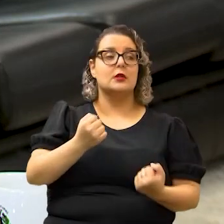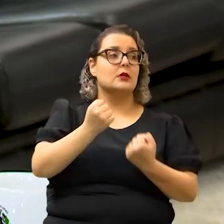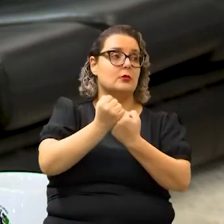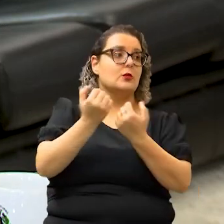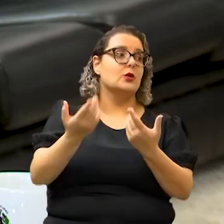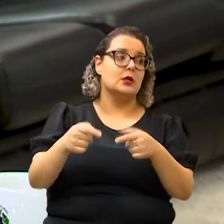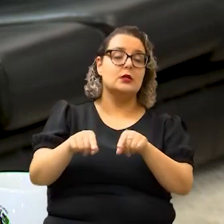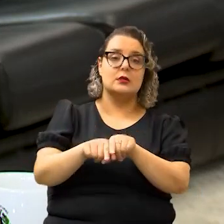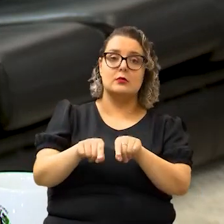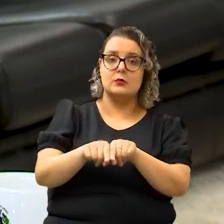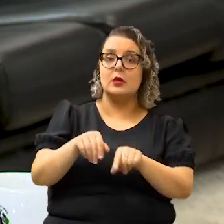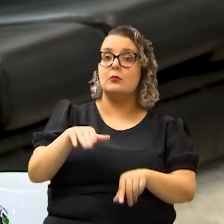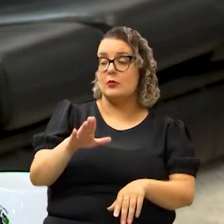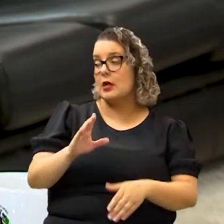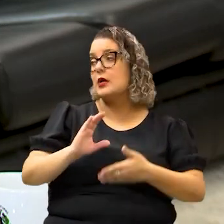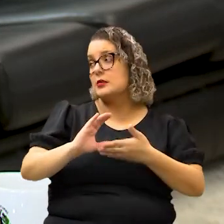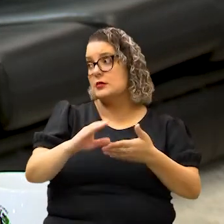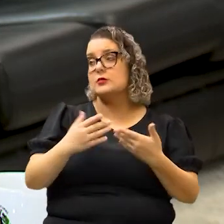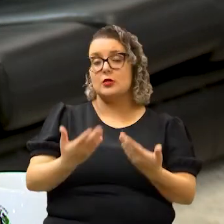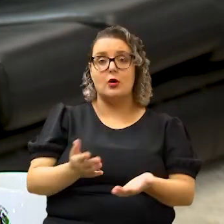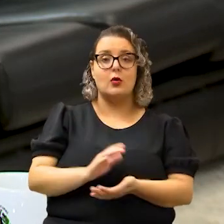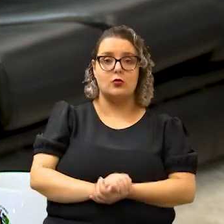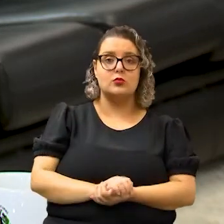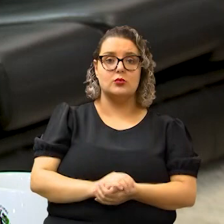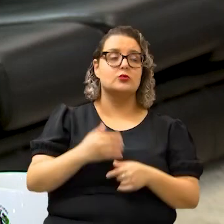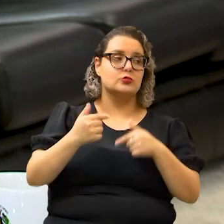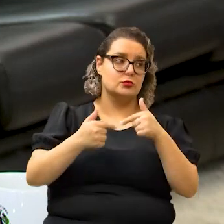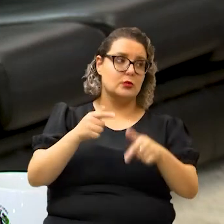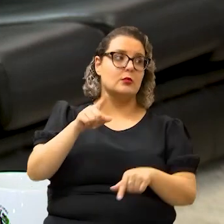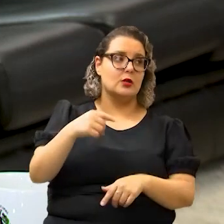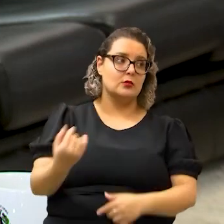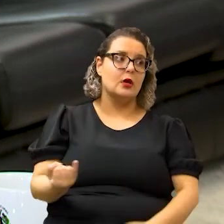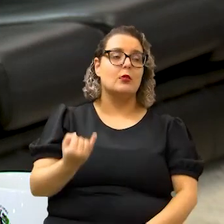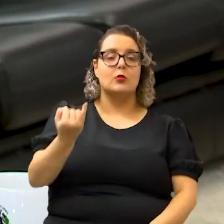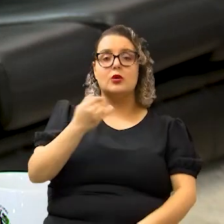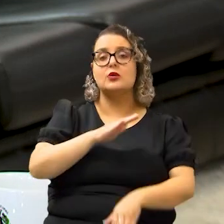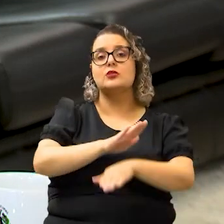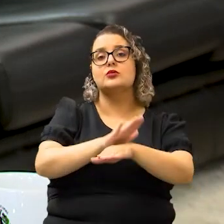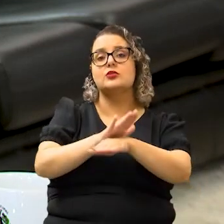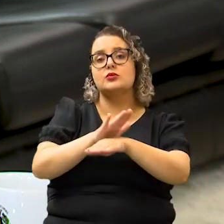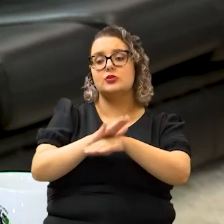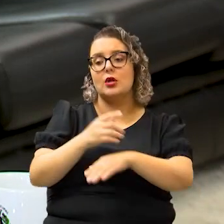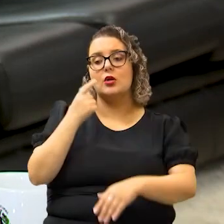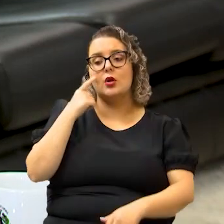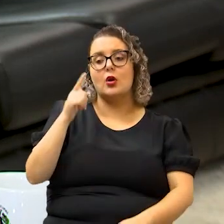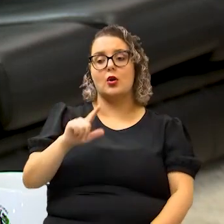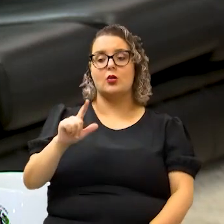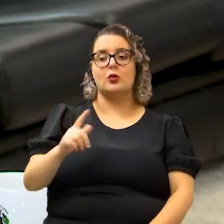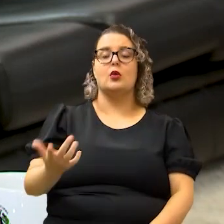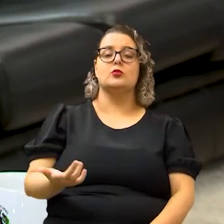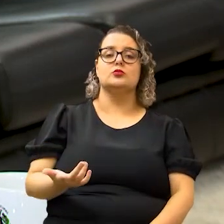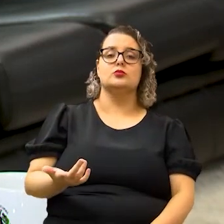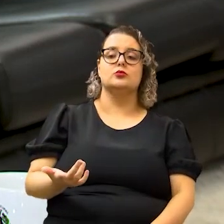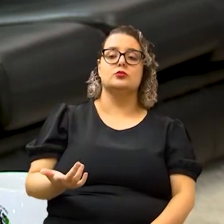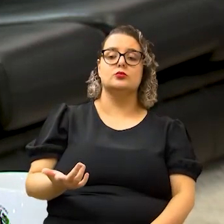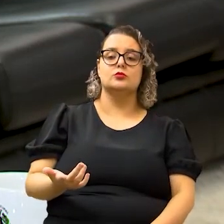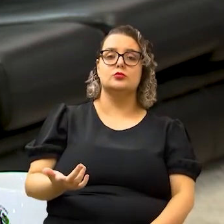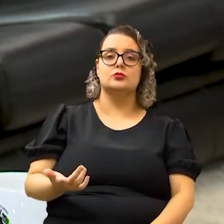a Câmara à disposição para apoiar também mais esse conselho nesse trabalho que é fundamental e que